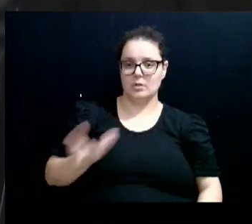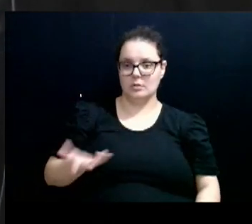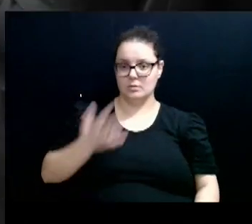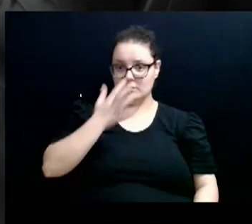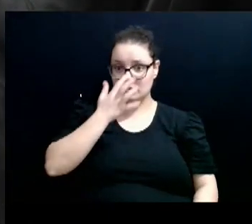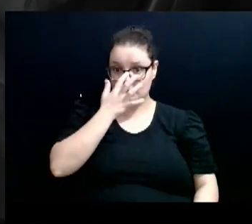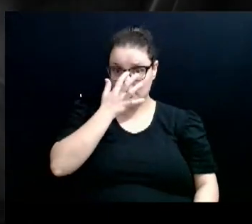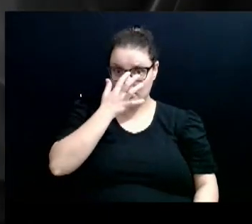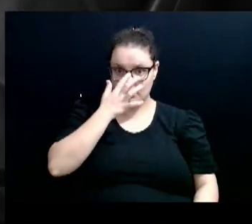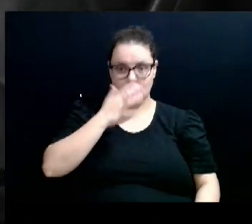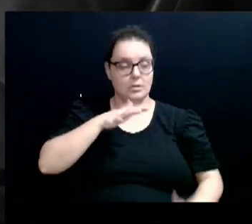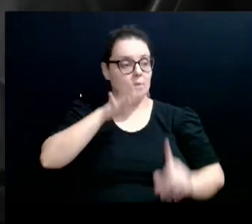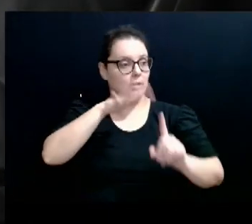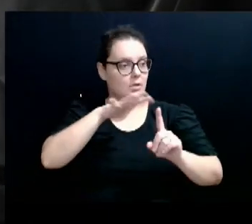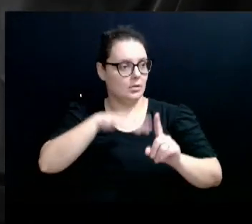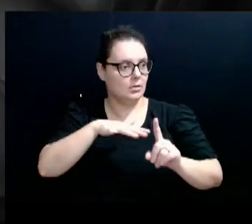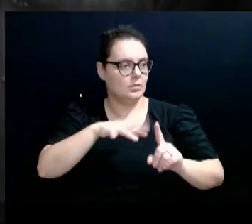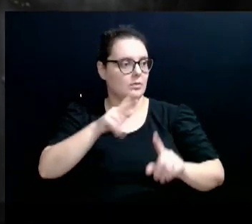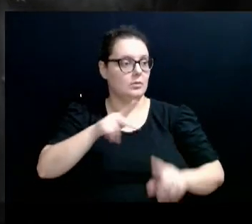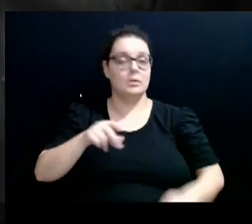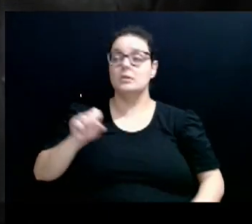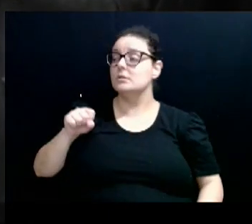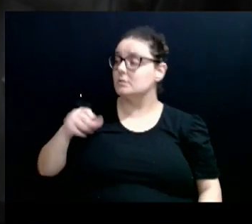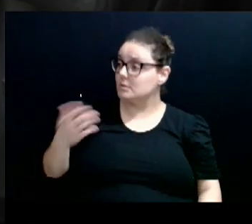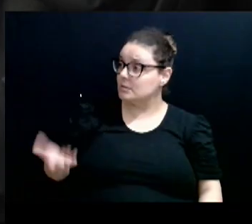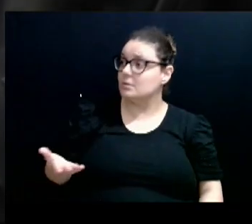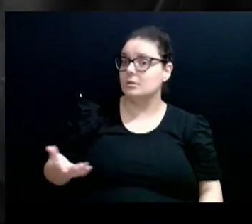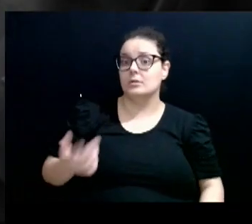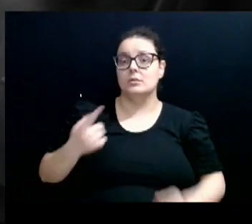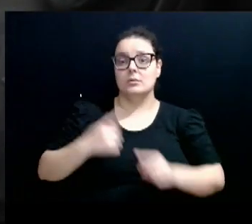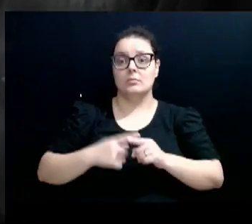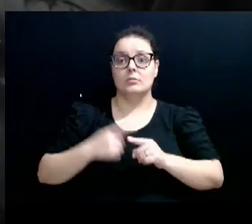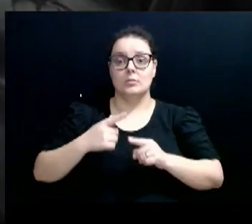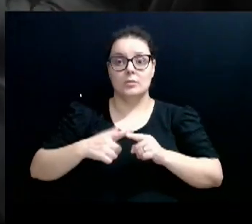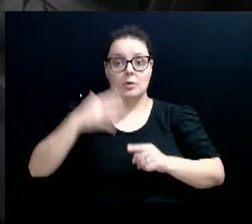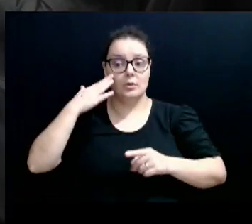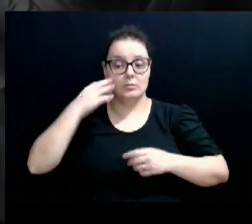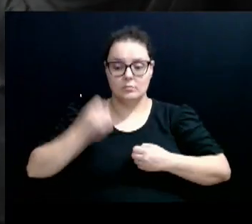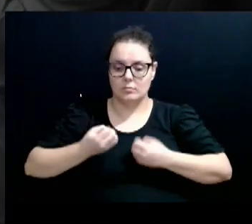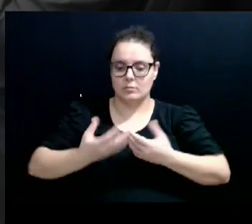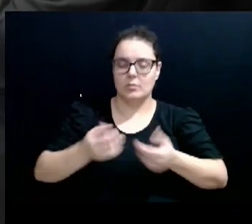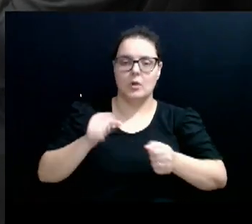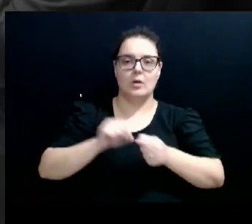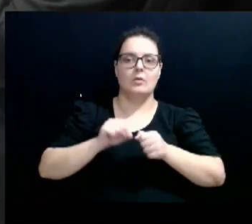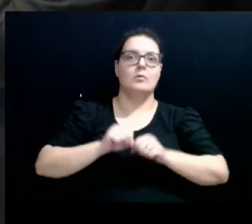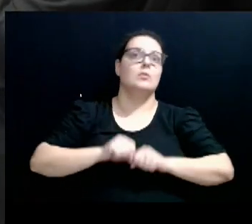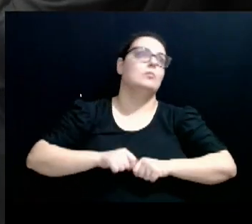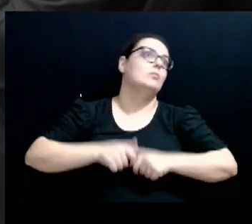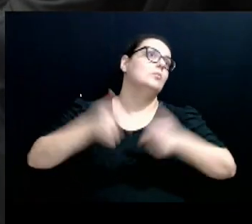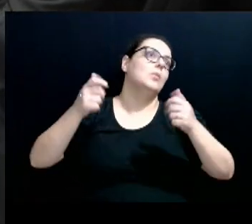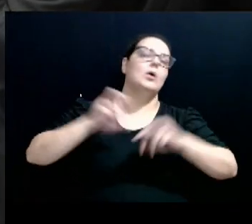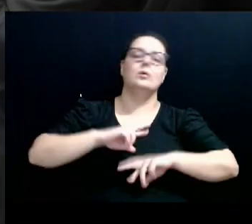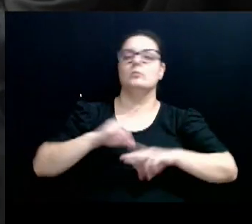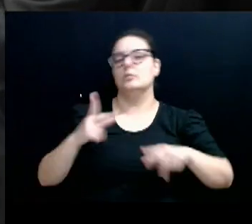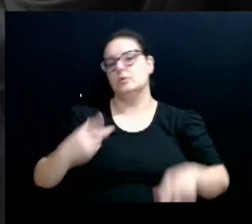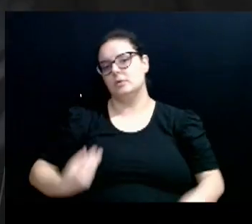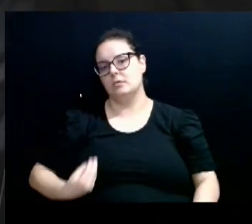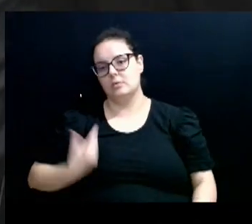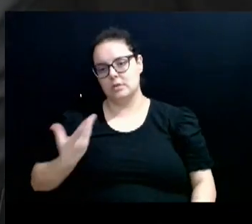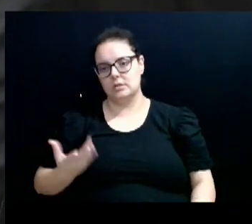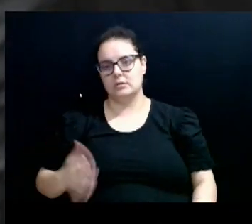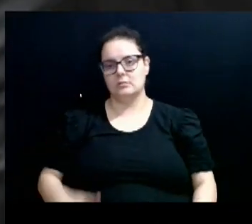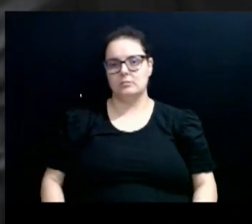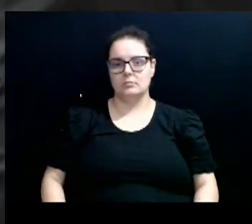admirava os professores. Exatamente, porque ele está transmitindo um saber que vai fazer uma enorme diferença na sua vida. E a pessoa não consegue